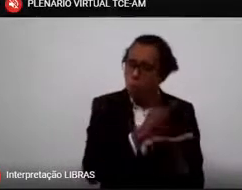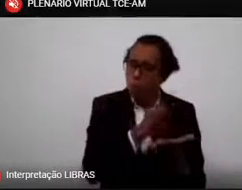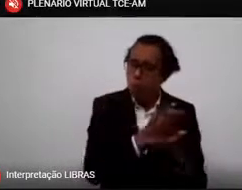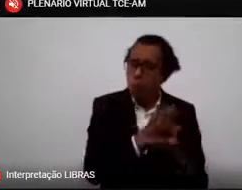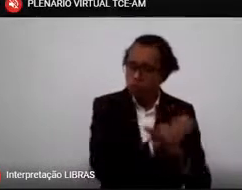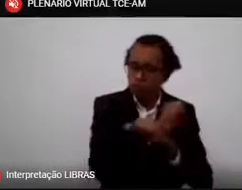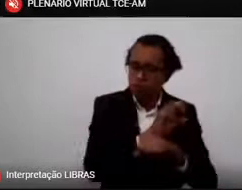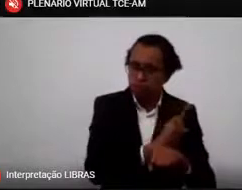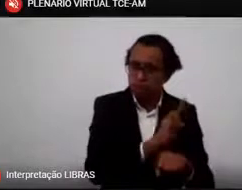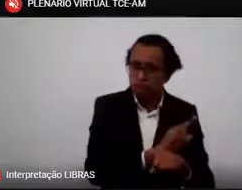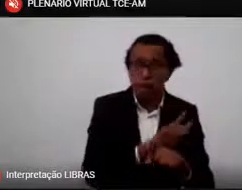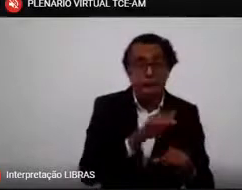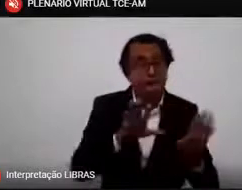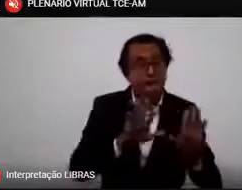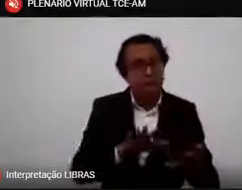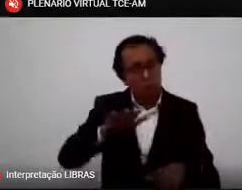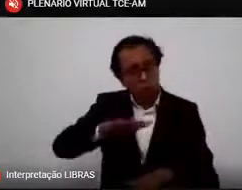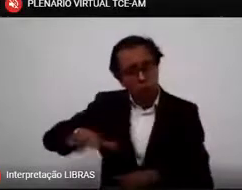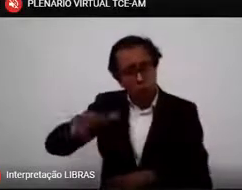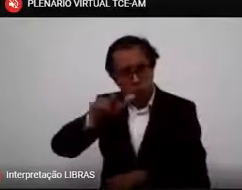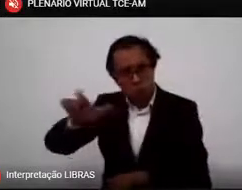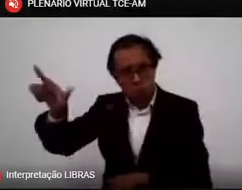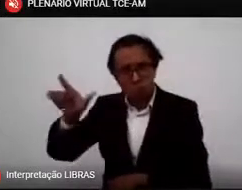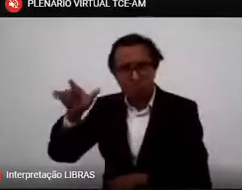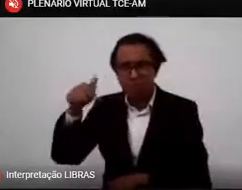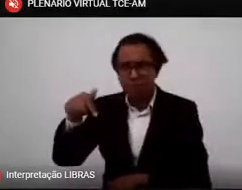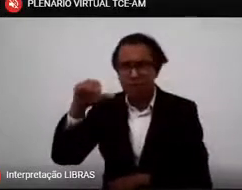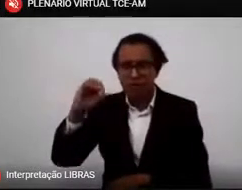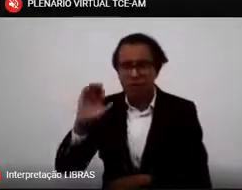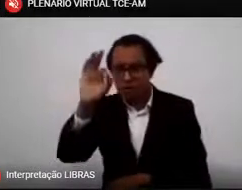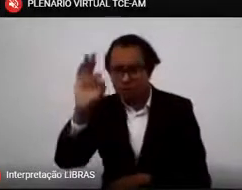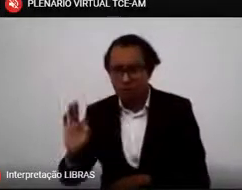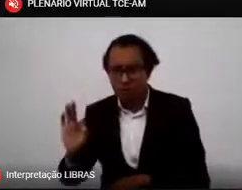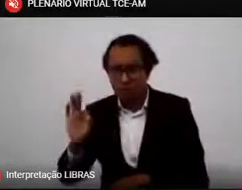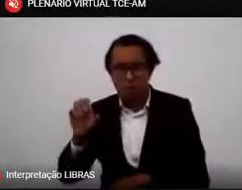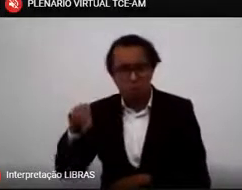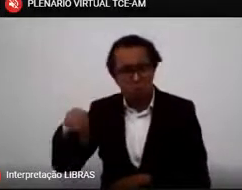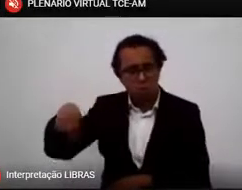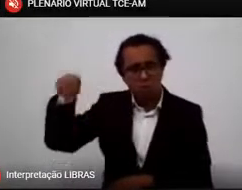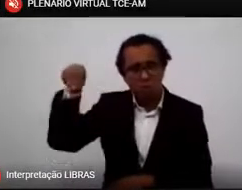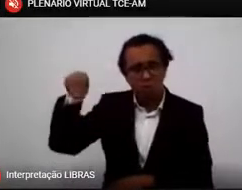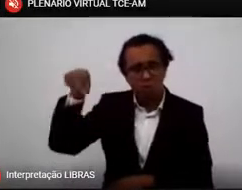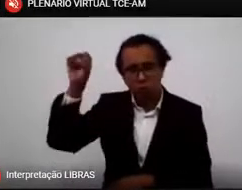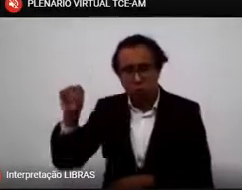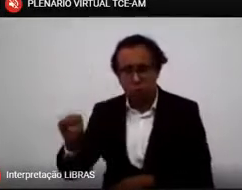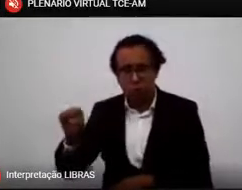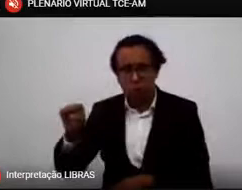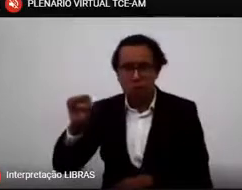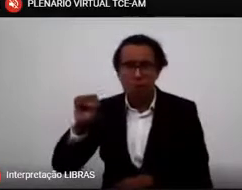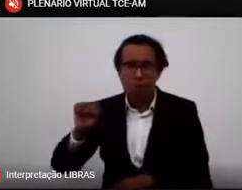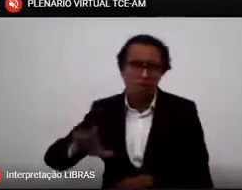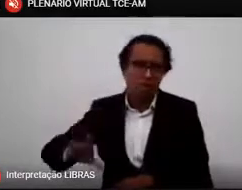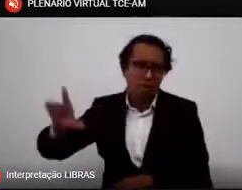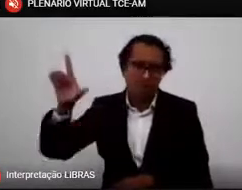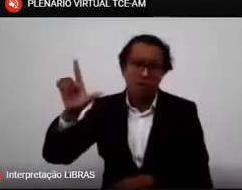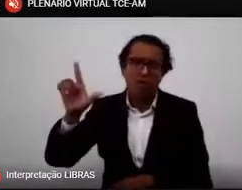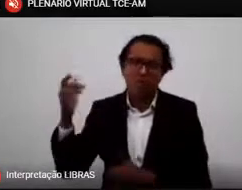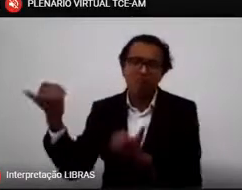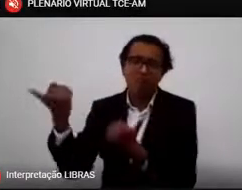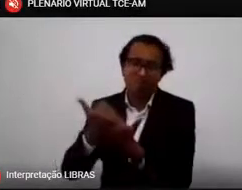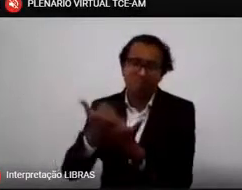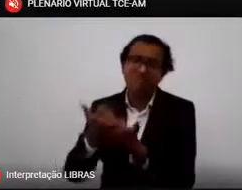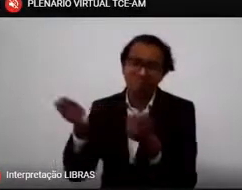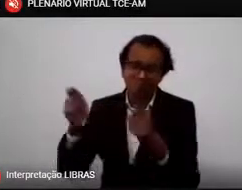até 70%, do norte até o sul e leste, a floresta seria substituída. Próximo.